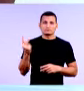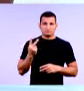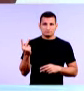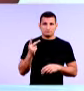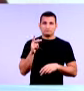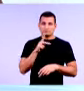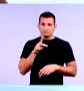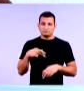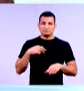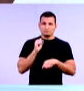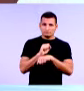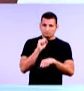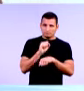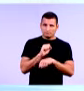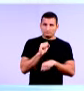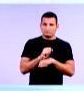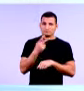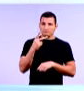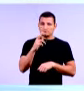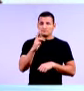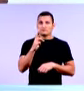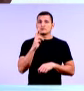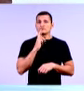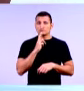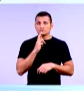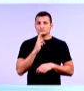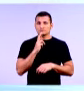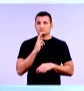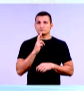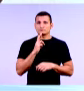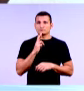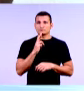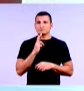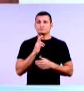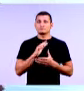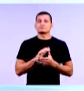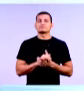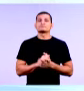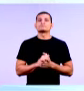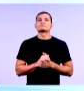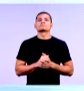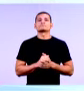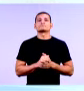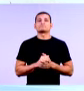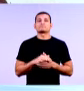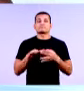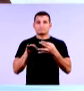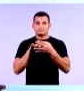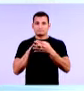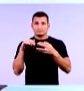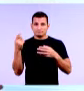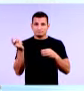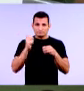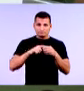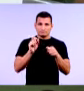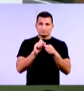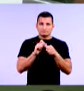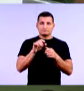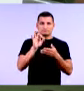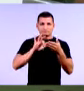as suas respostas e vamos voltar em seguida para fazer essa correção. Tá certo?